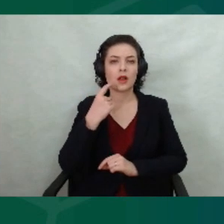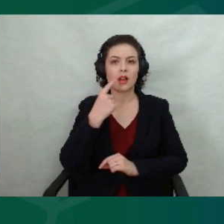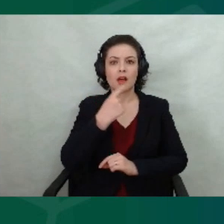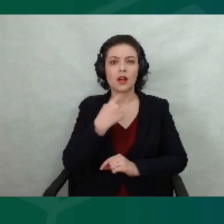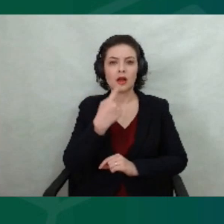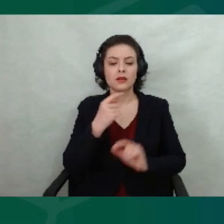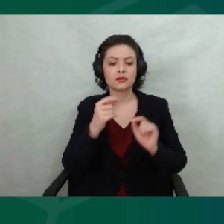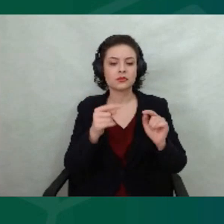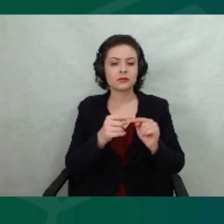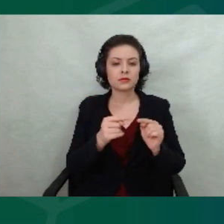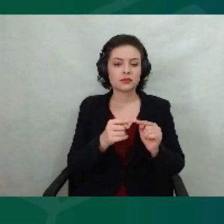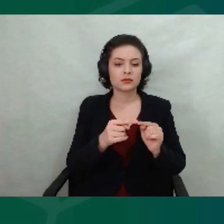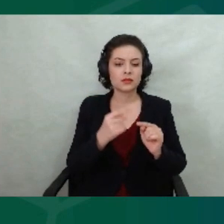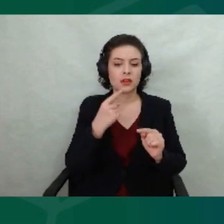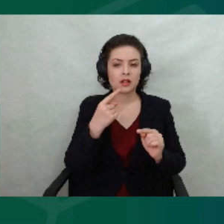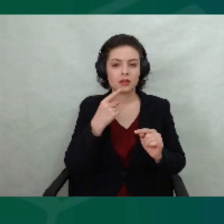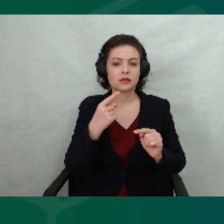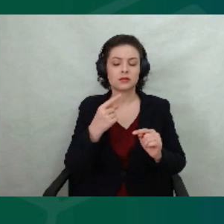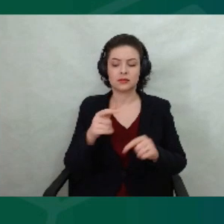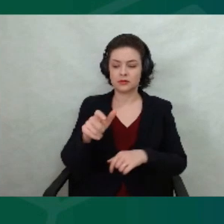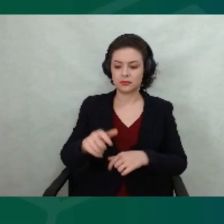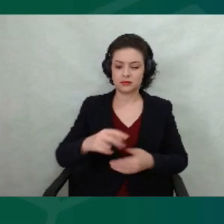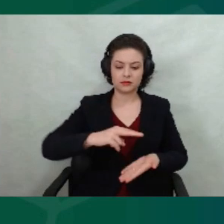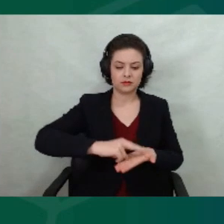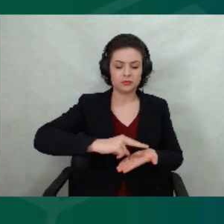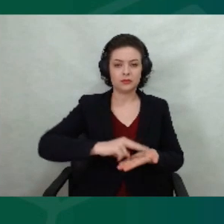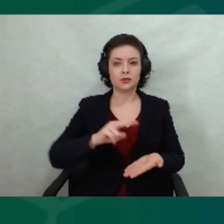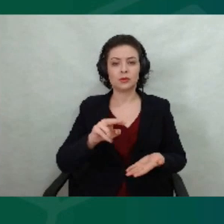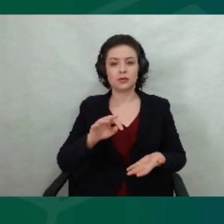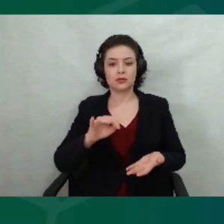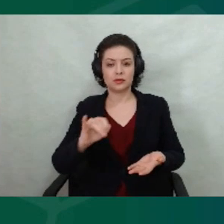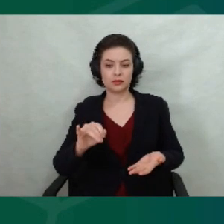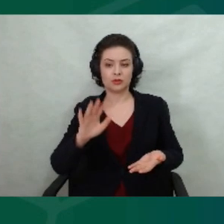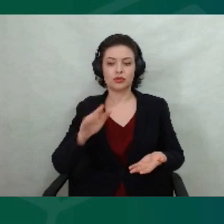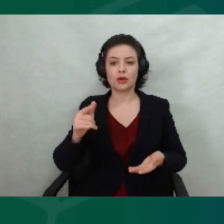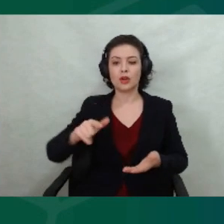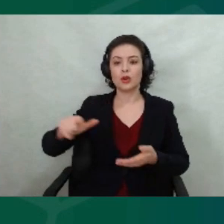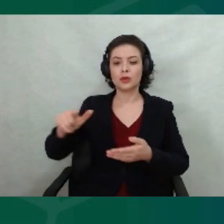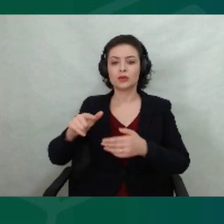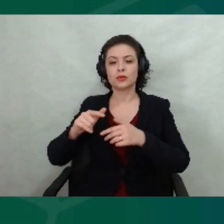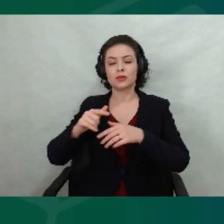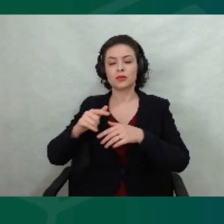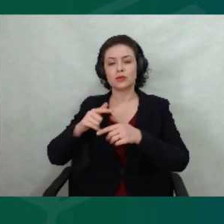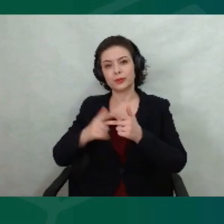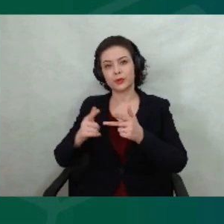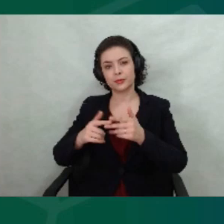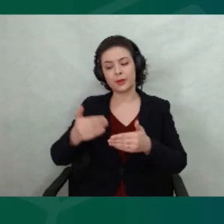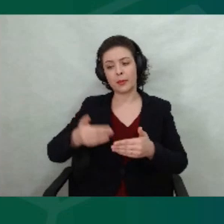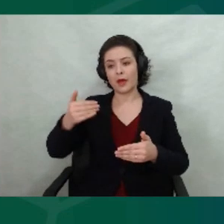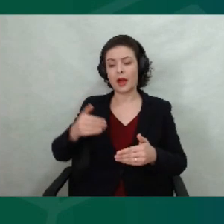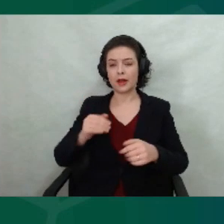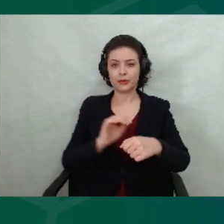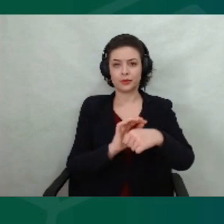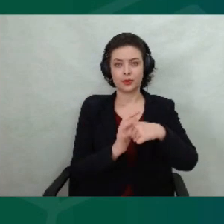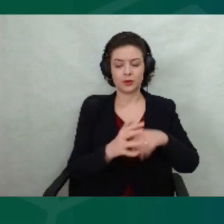esse paciente. É um paciente que está em UTI, um paciente que vem com outras comorbidades, além dele estar com